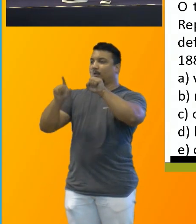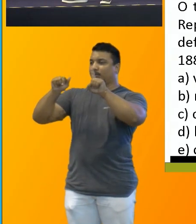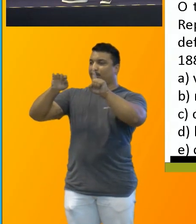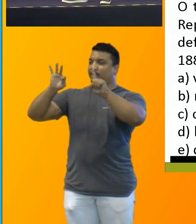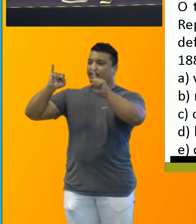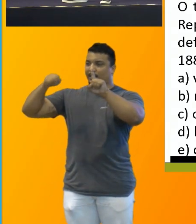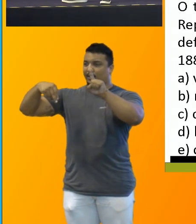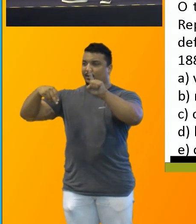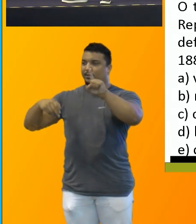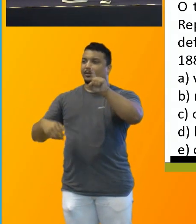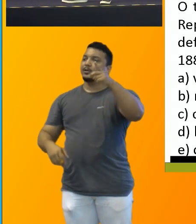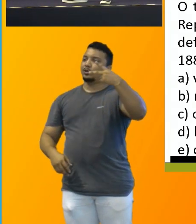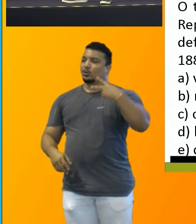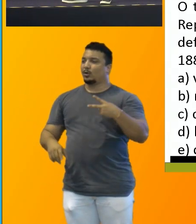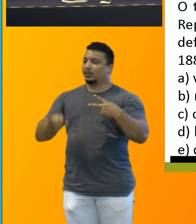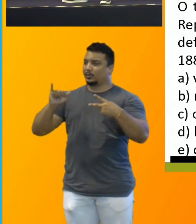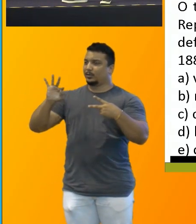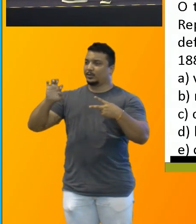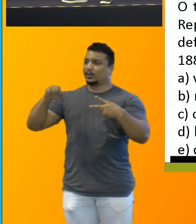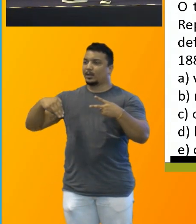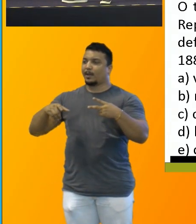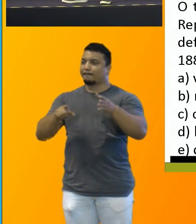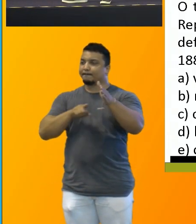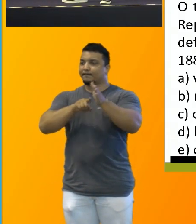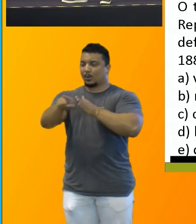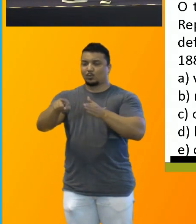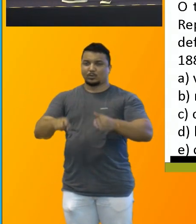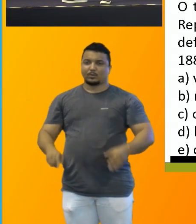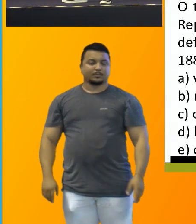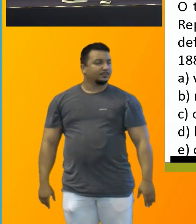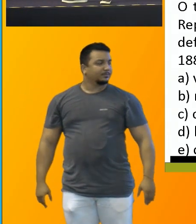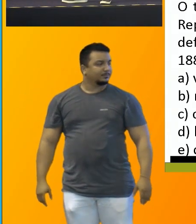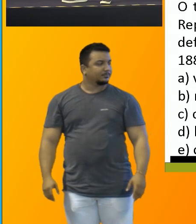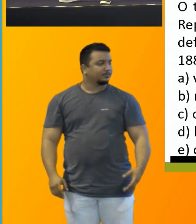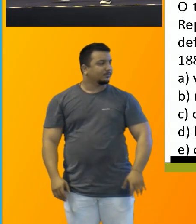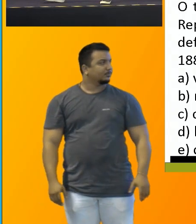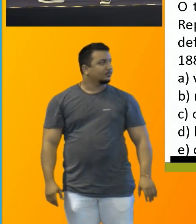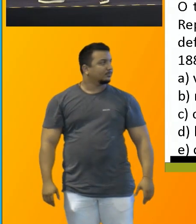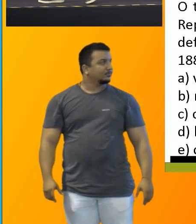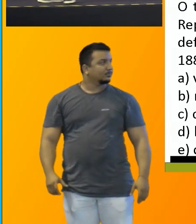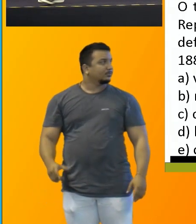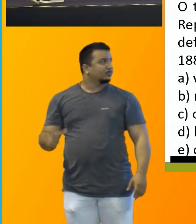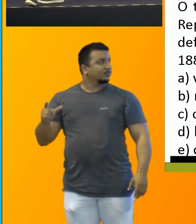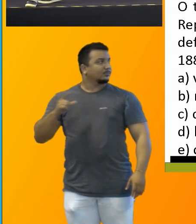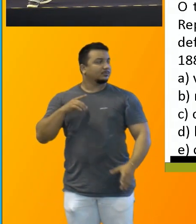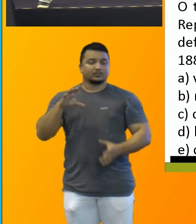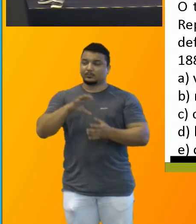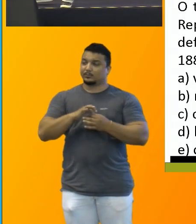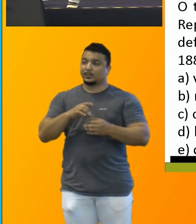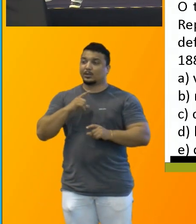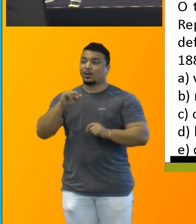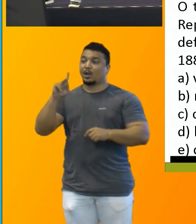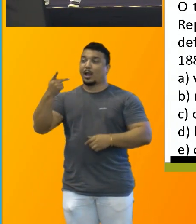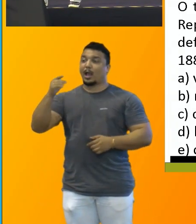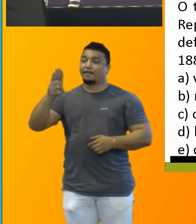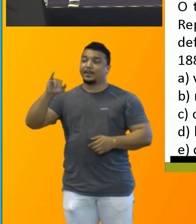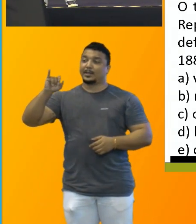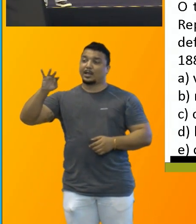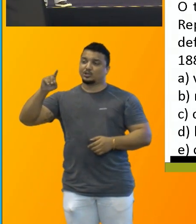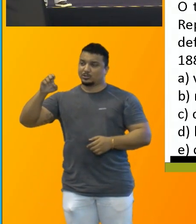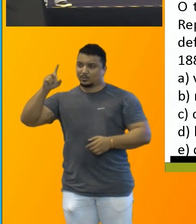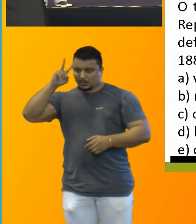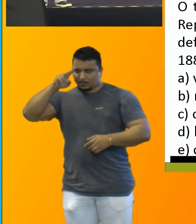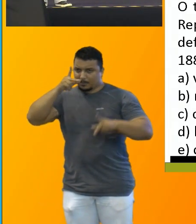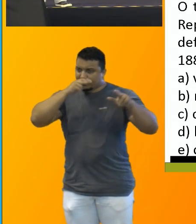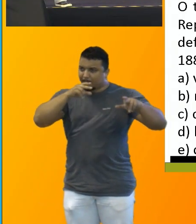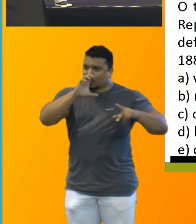B, C, D e E, né? Mas a questão é um item. Ela está ligada a uma habilidade e uma